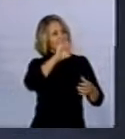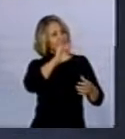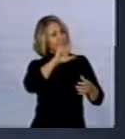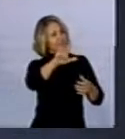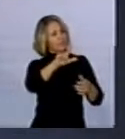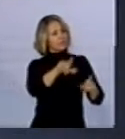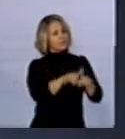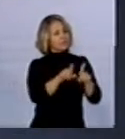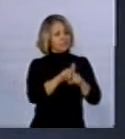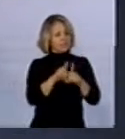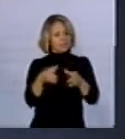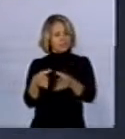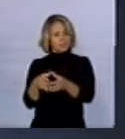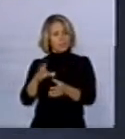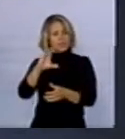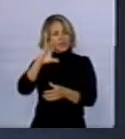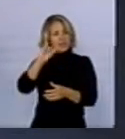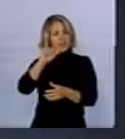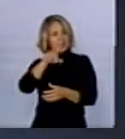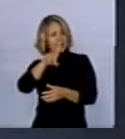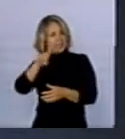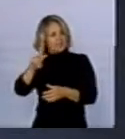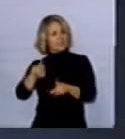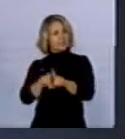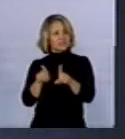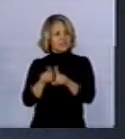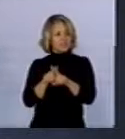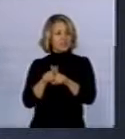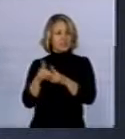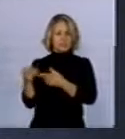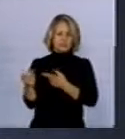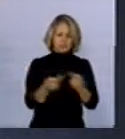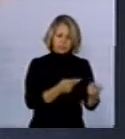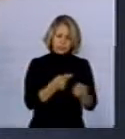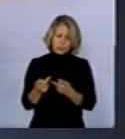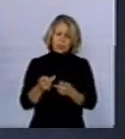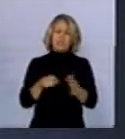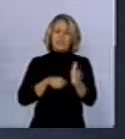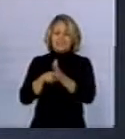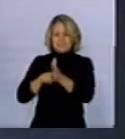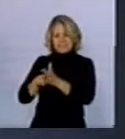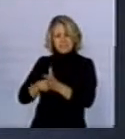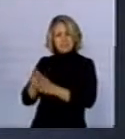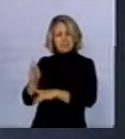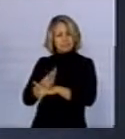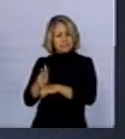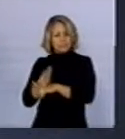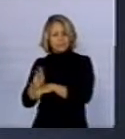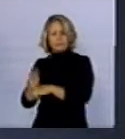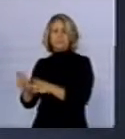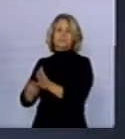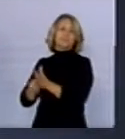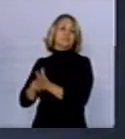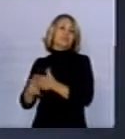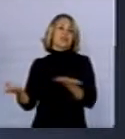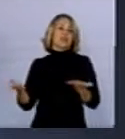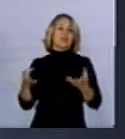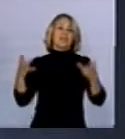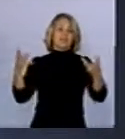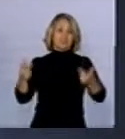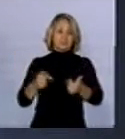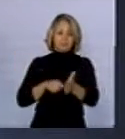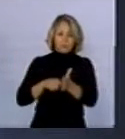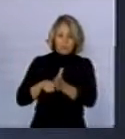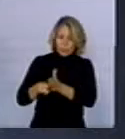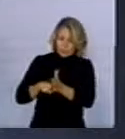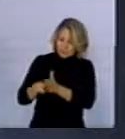CAD, agora SuperCAD, vem a Anatel, vem a Ancine e examina as situações concretas e, a partir desse exame